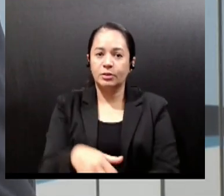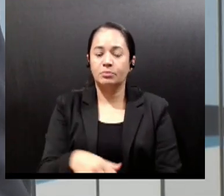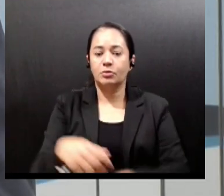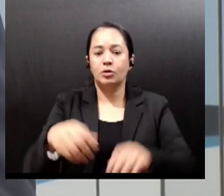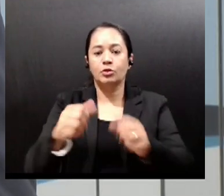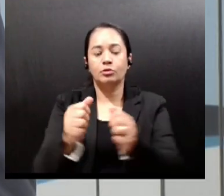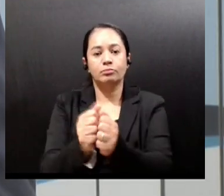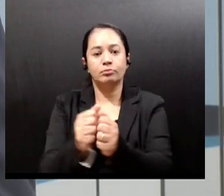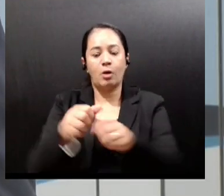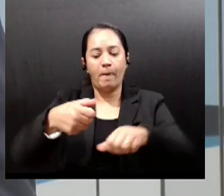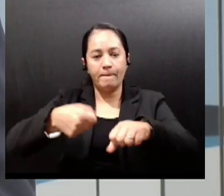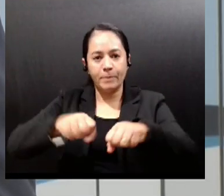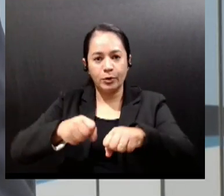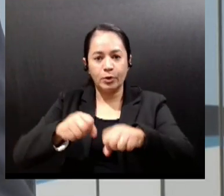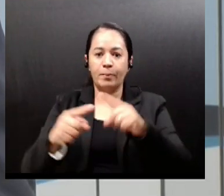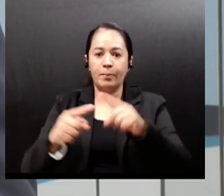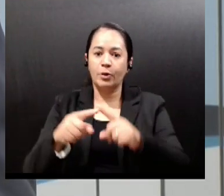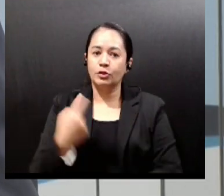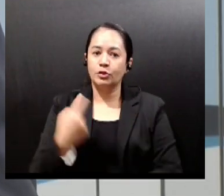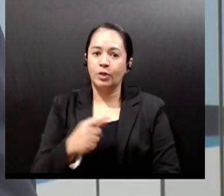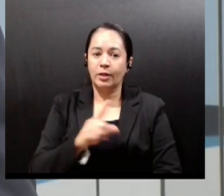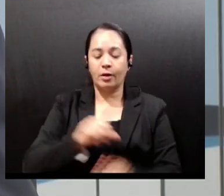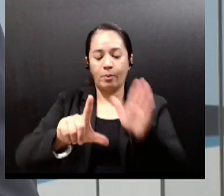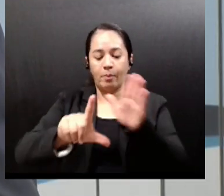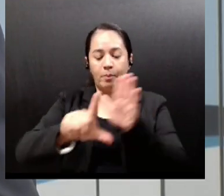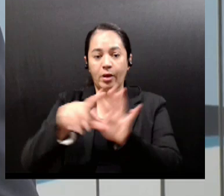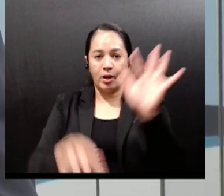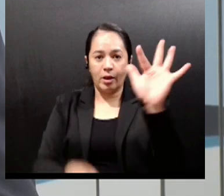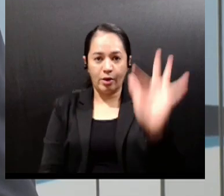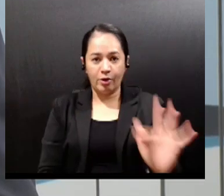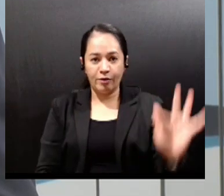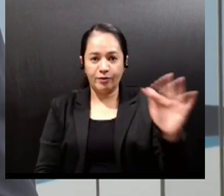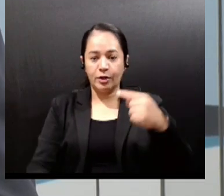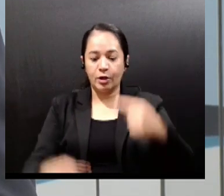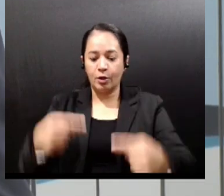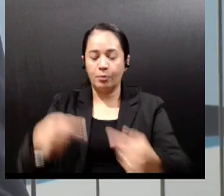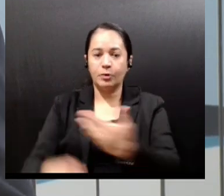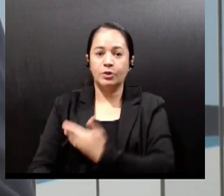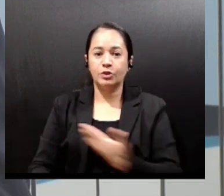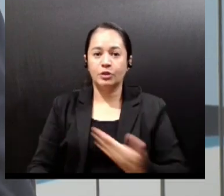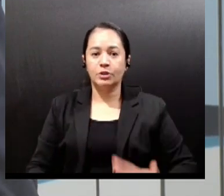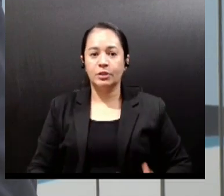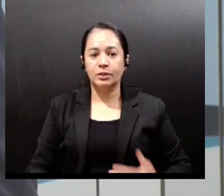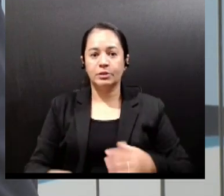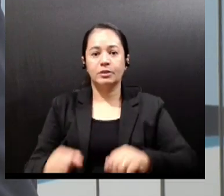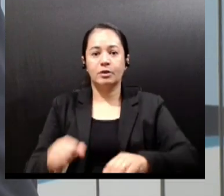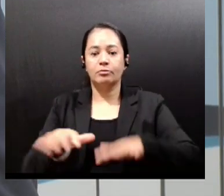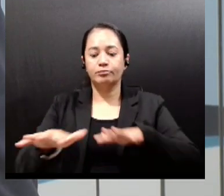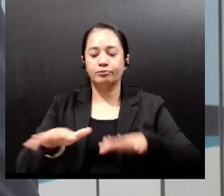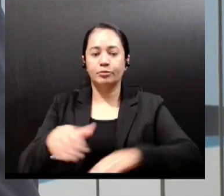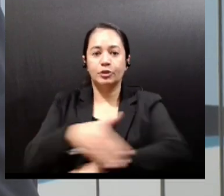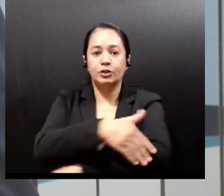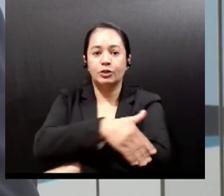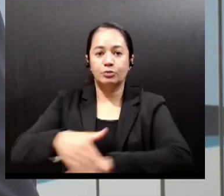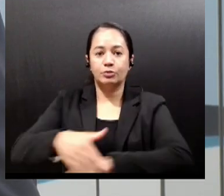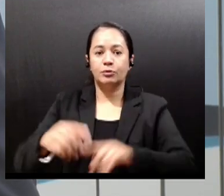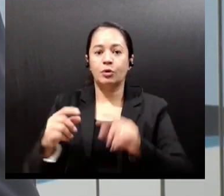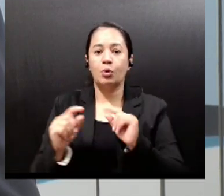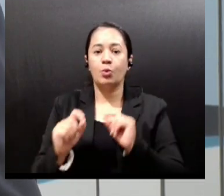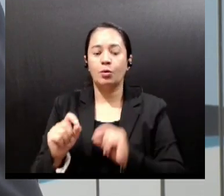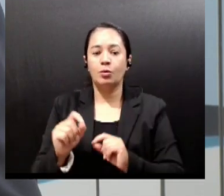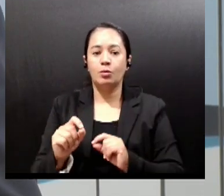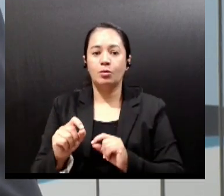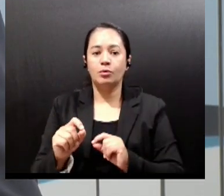nós temos uma lei federal da Política Nacional da Mobilidade Urbana que desde 2018 ela